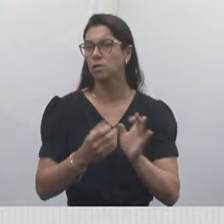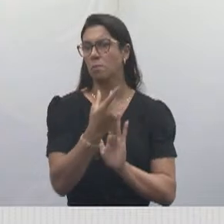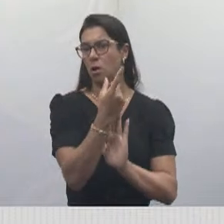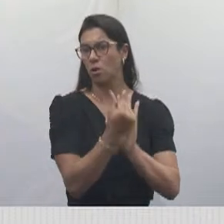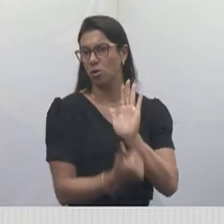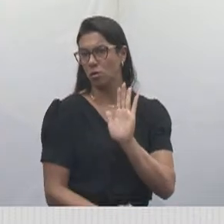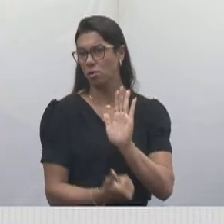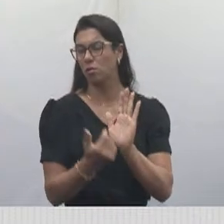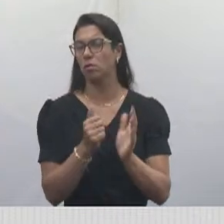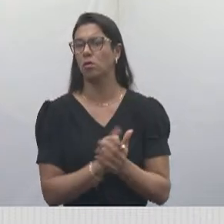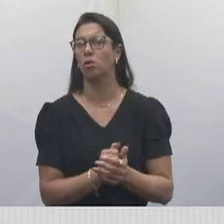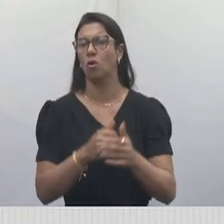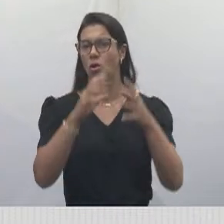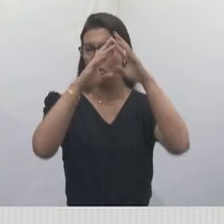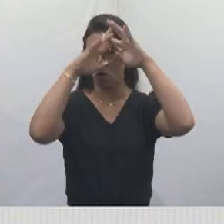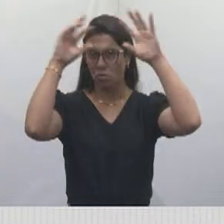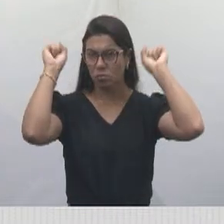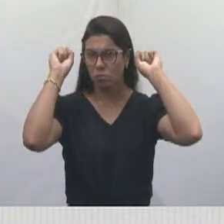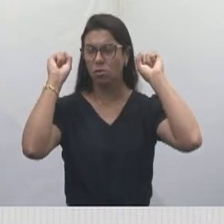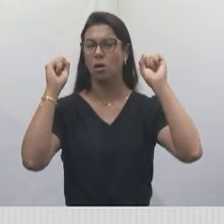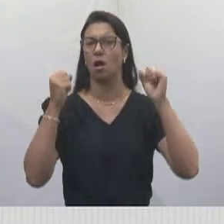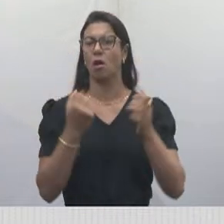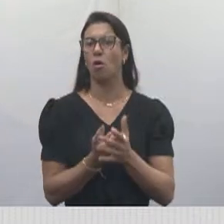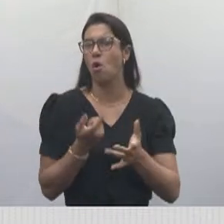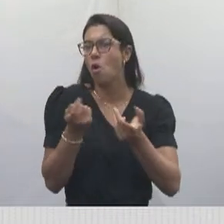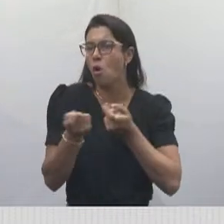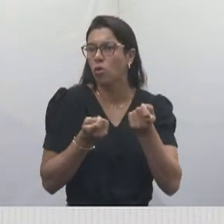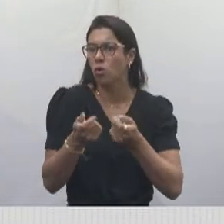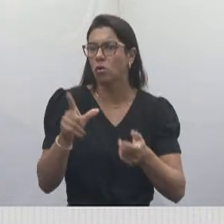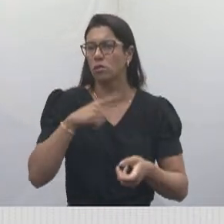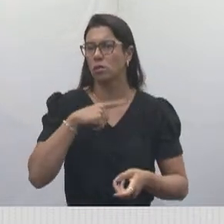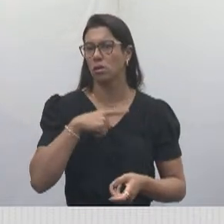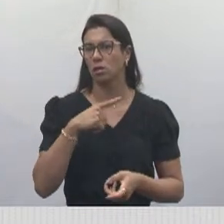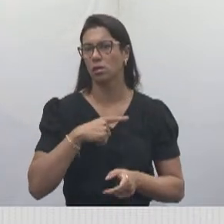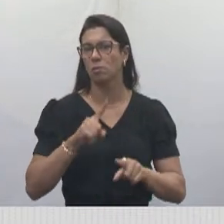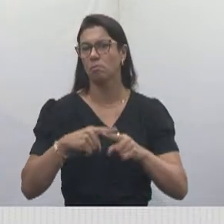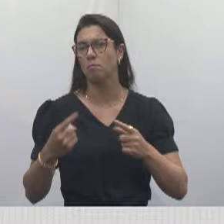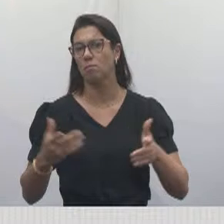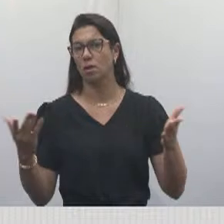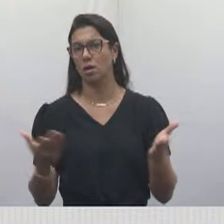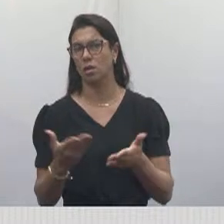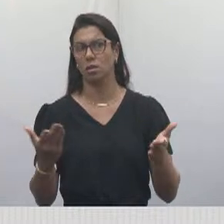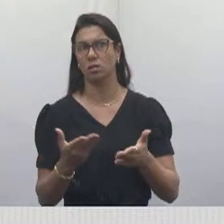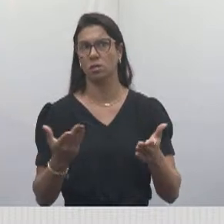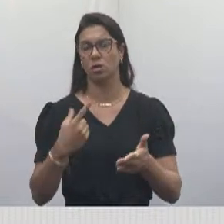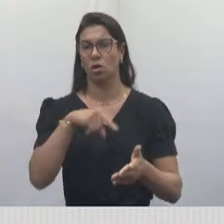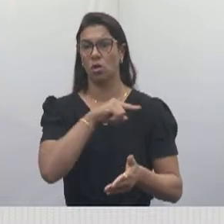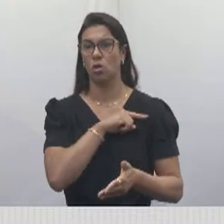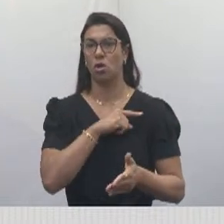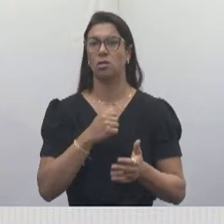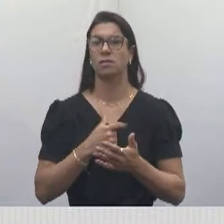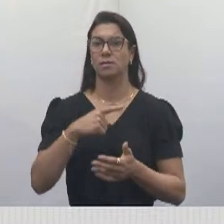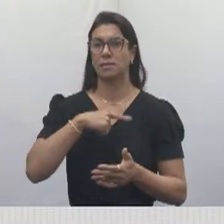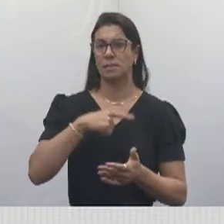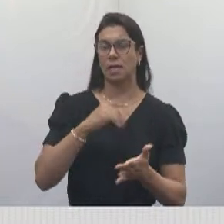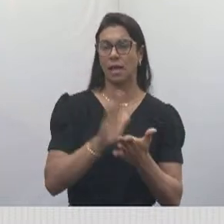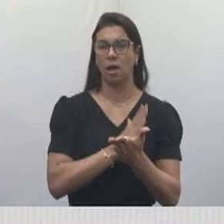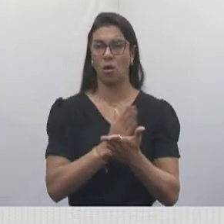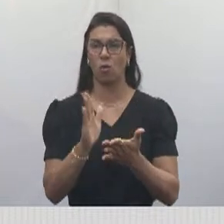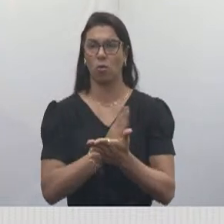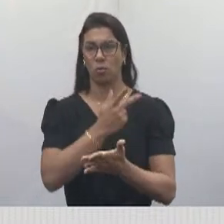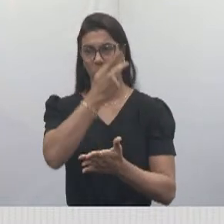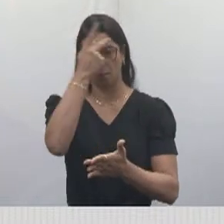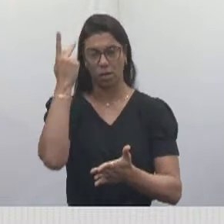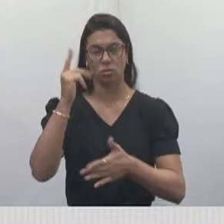modo que o tribunal enxerga o controle interno, implementamos, de fato, com servidores efetivos, concursados, que